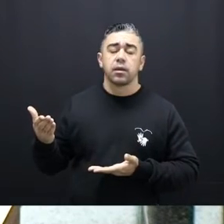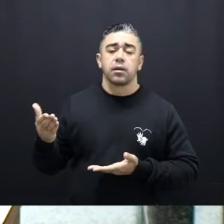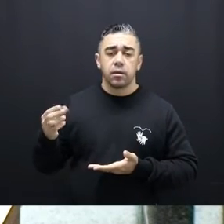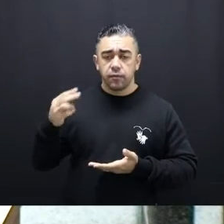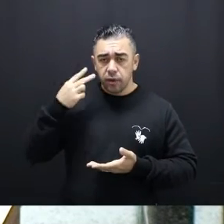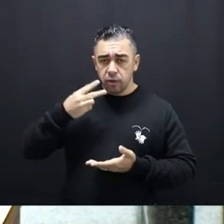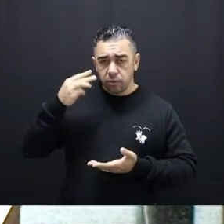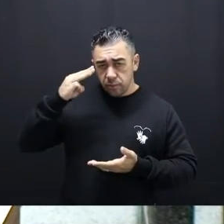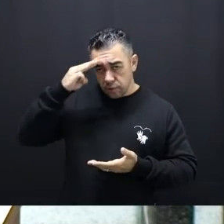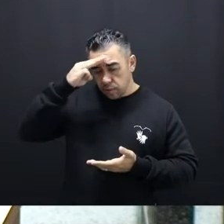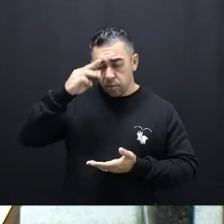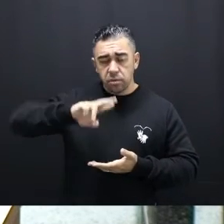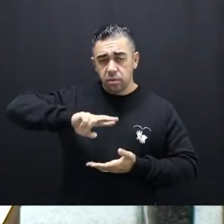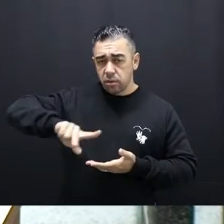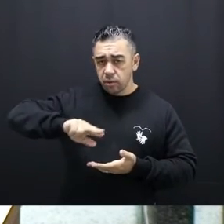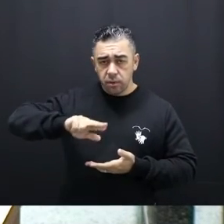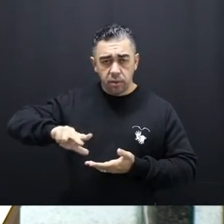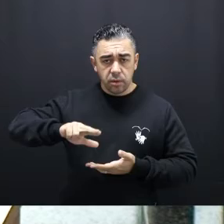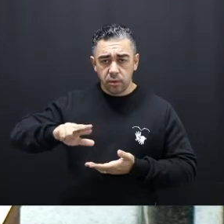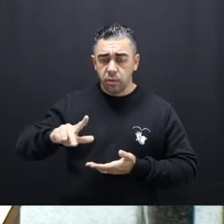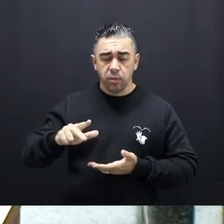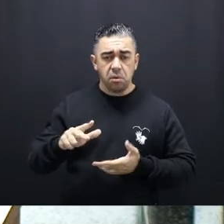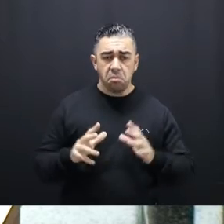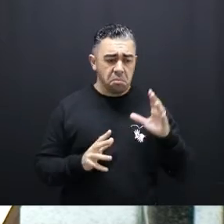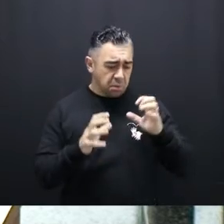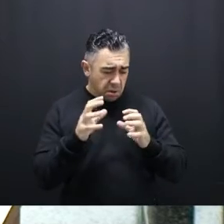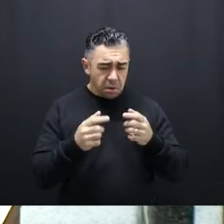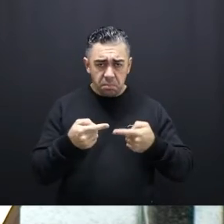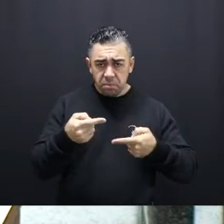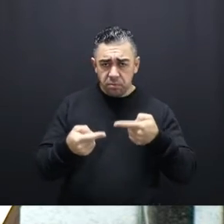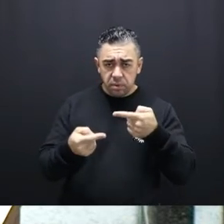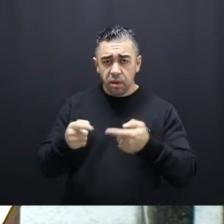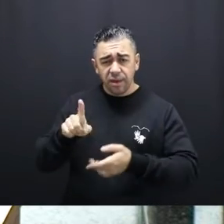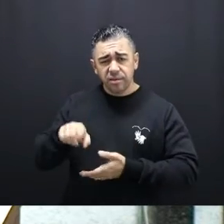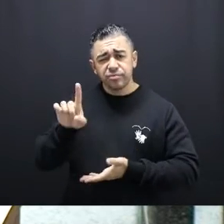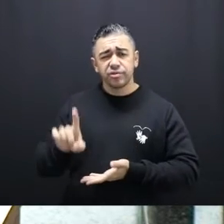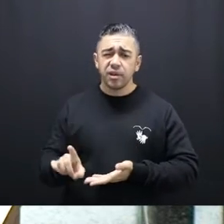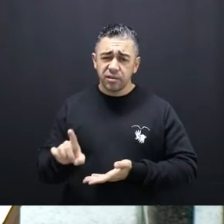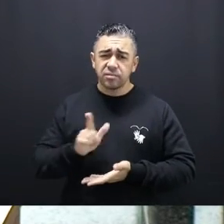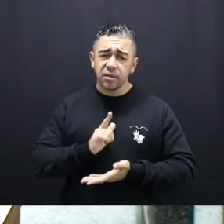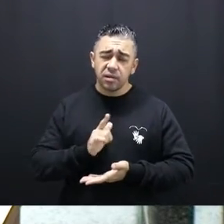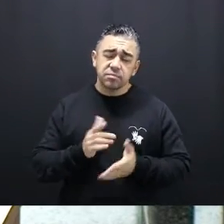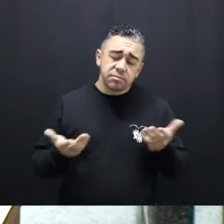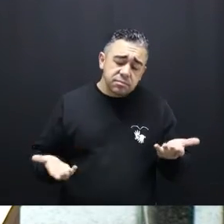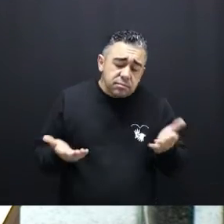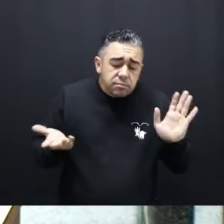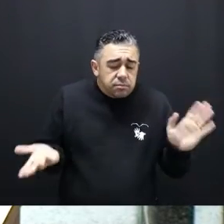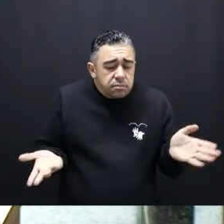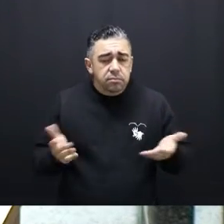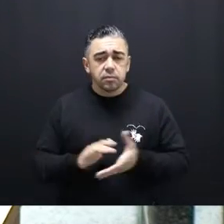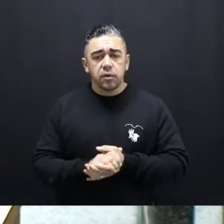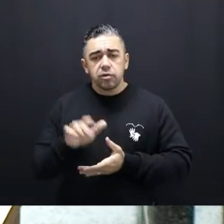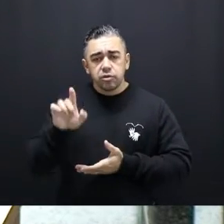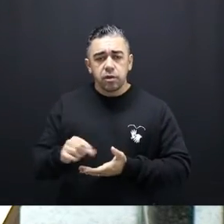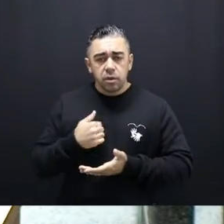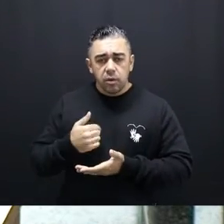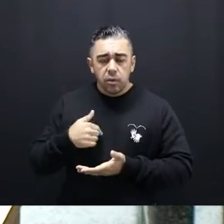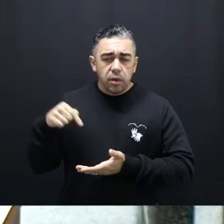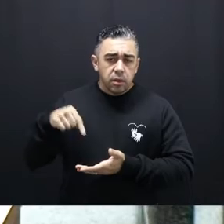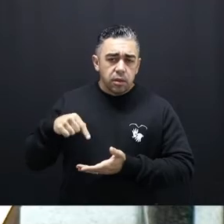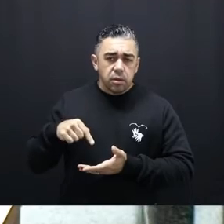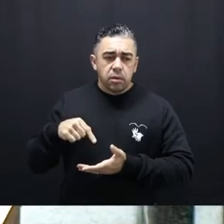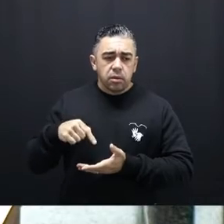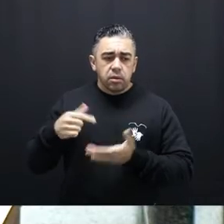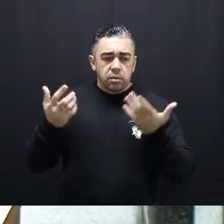Michel não é uma questão não é uma queda de braço mas é um direito que se tem é um direito então eu estou aqui para